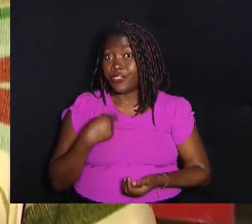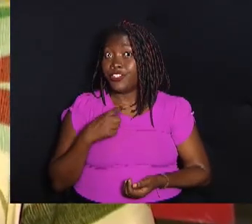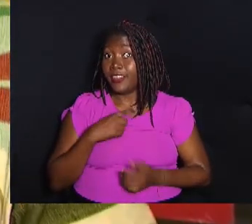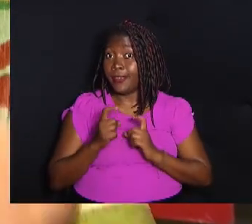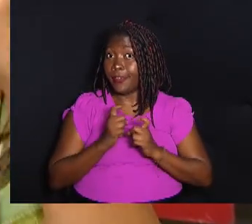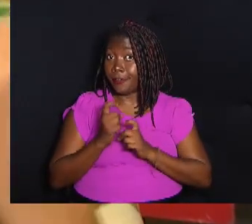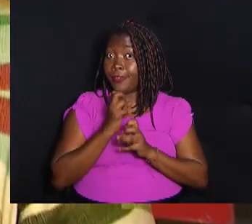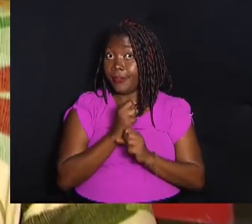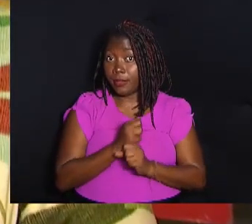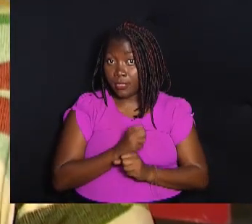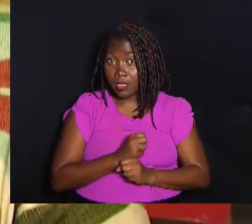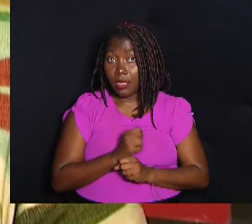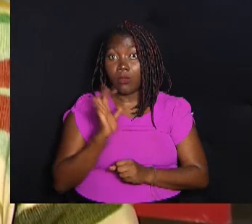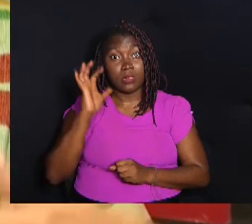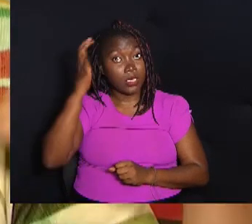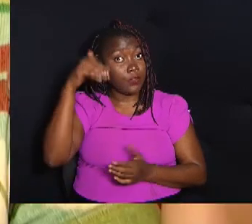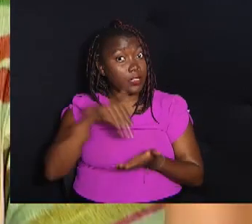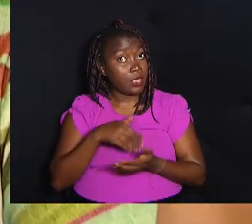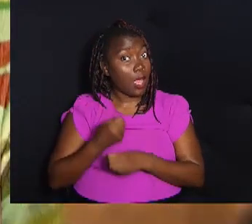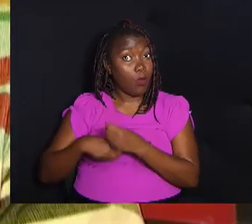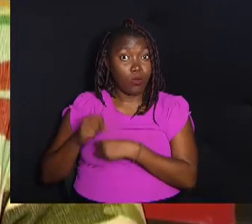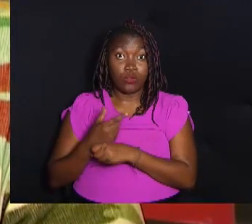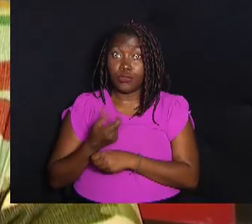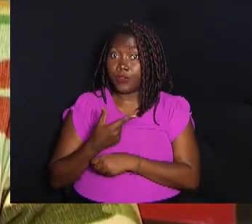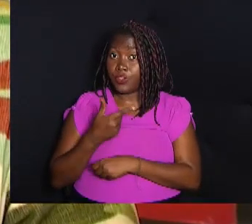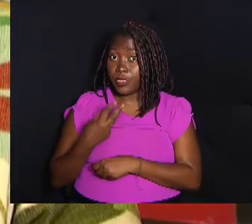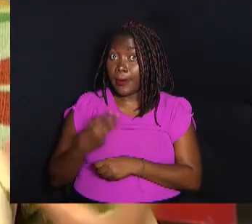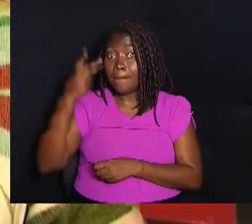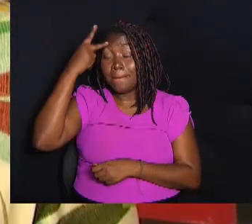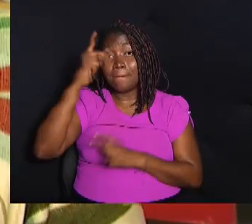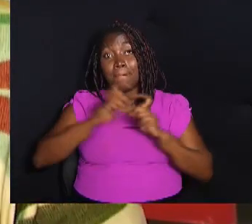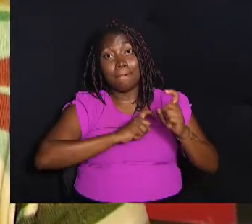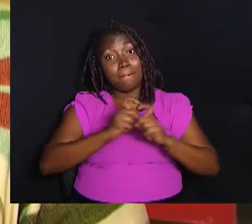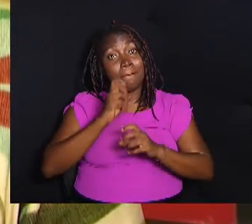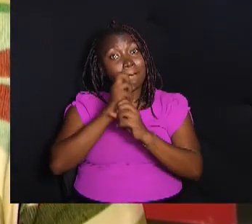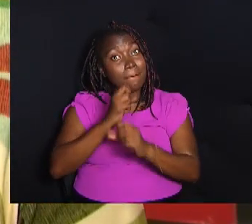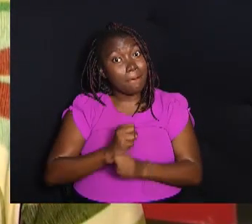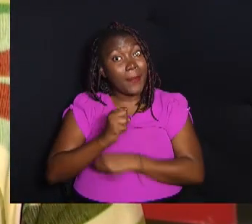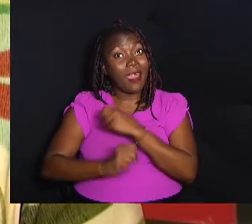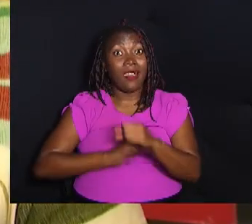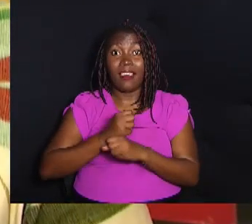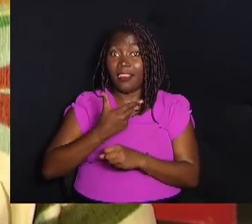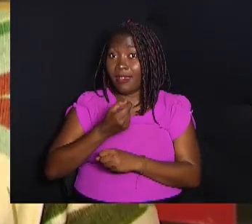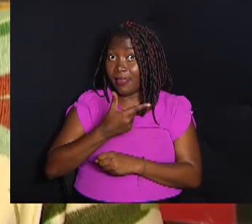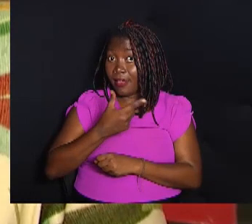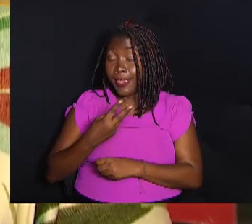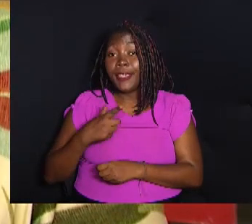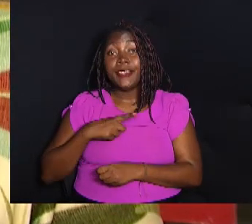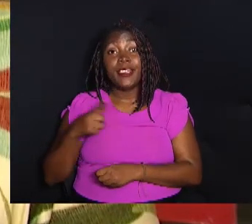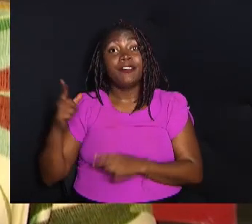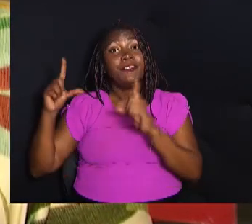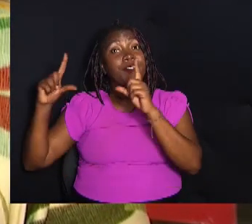orçamentária que aconteceu no final de 2023 para a discussão orçamentária de 2024 e teve redução